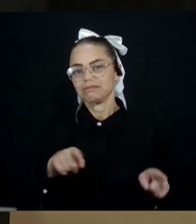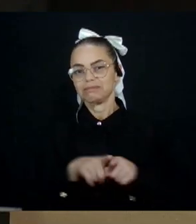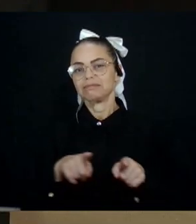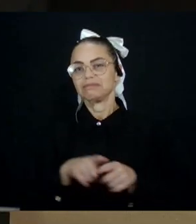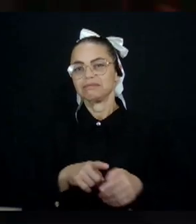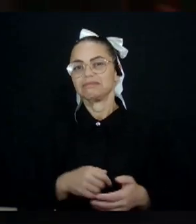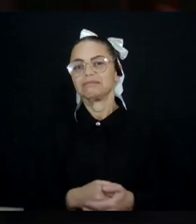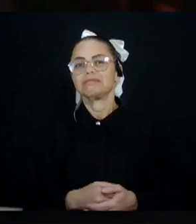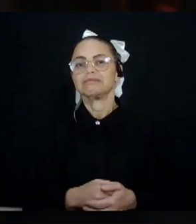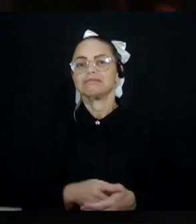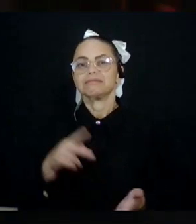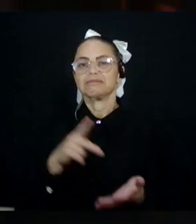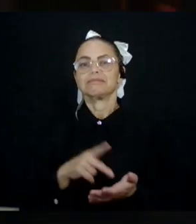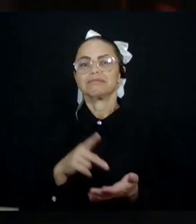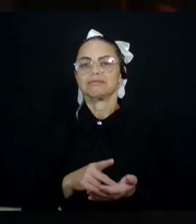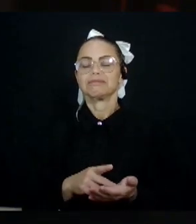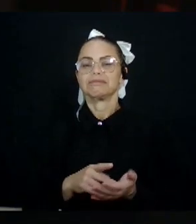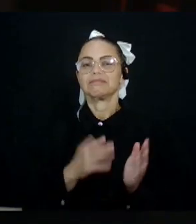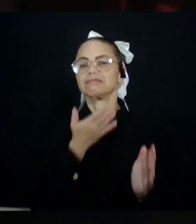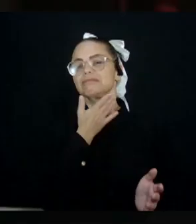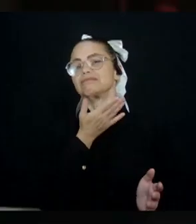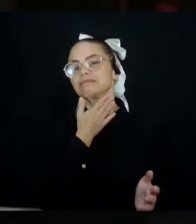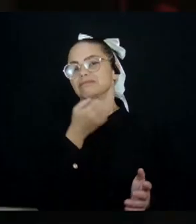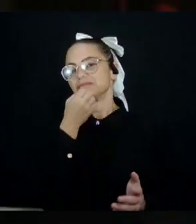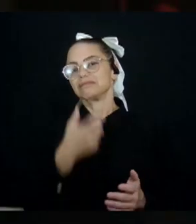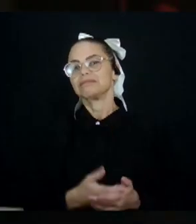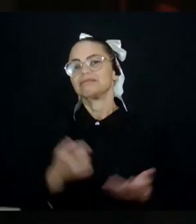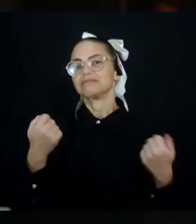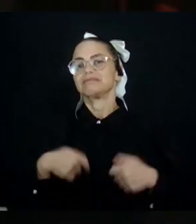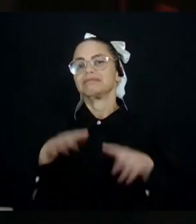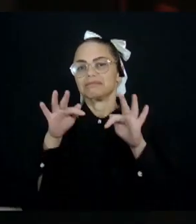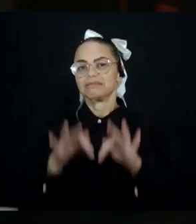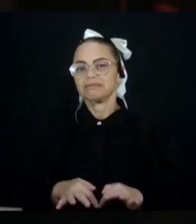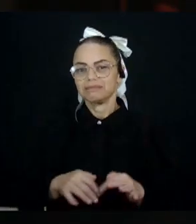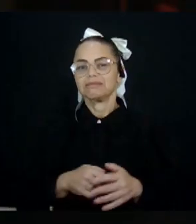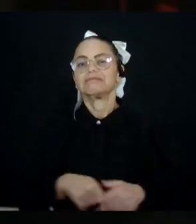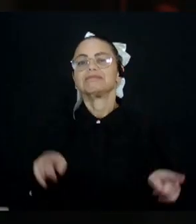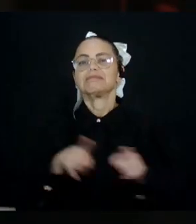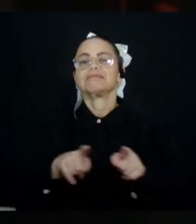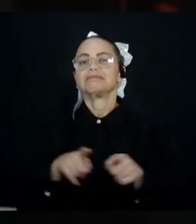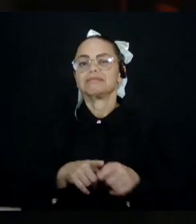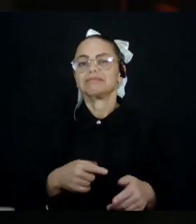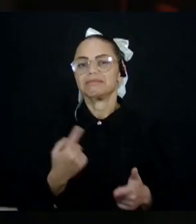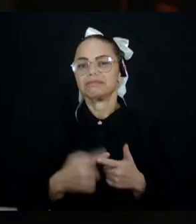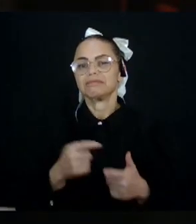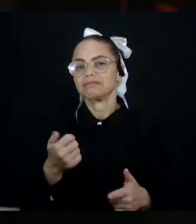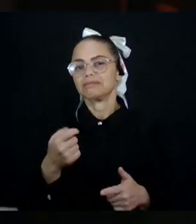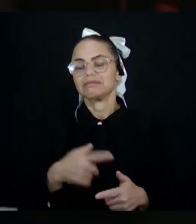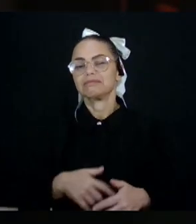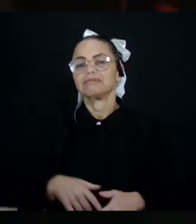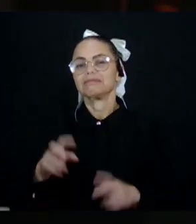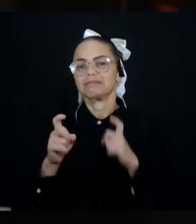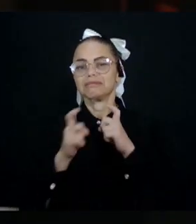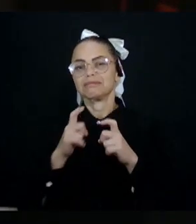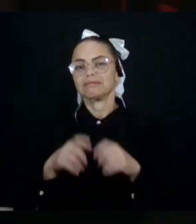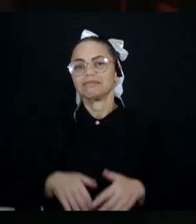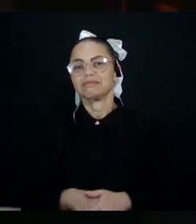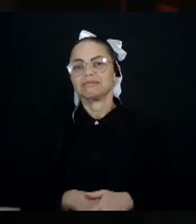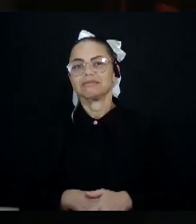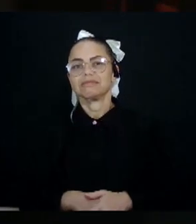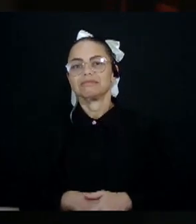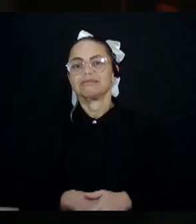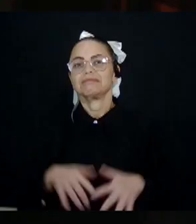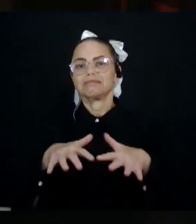Verdade. Ô, gente, o bate-papo tá muito bom, mas a gente precisa encerrar aqui também, porque daqui a pouquinho nós temos audiência